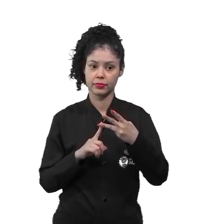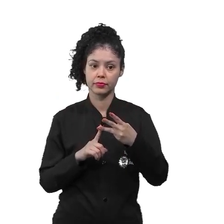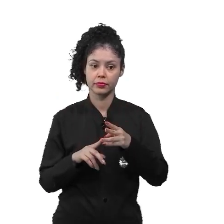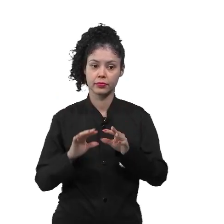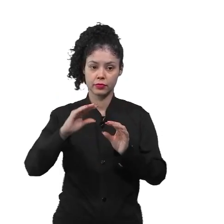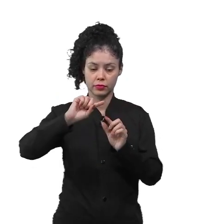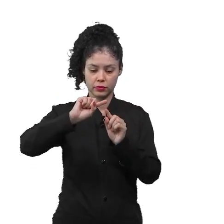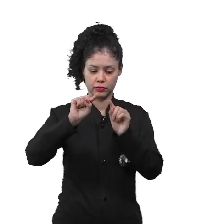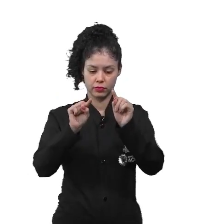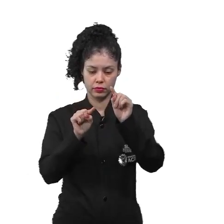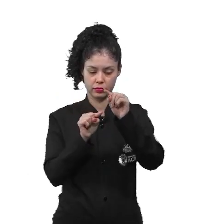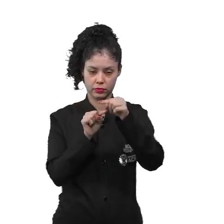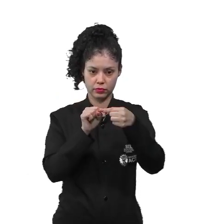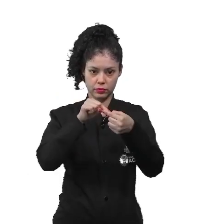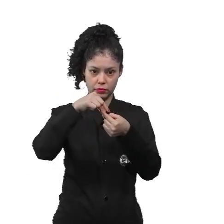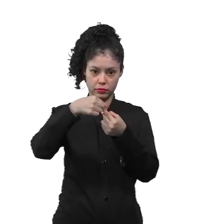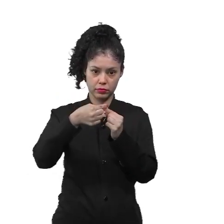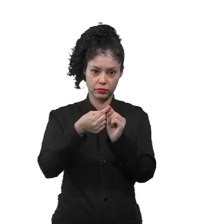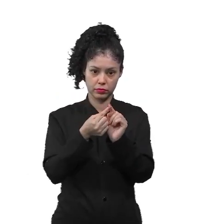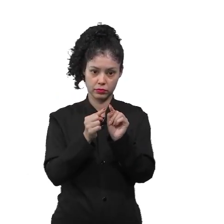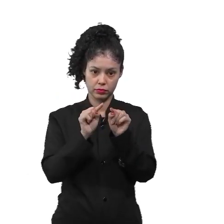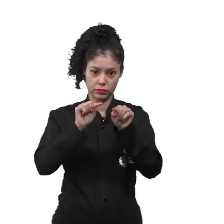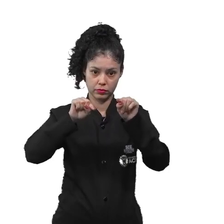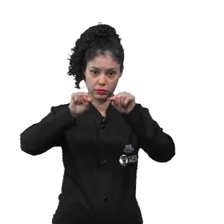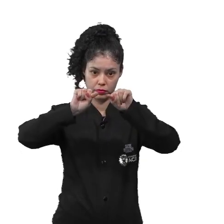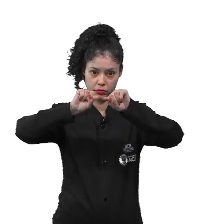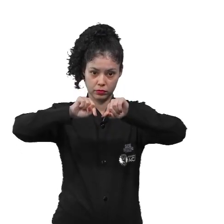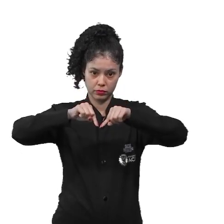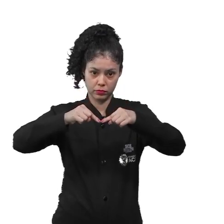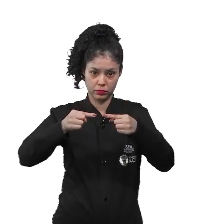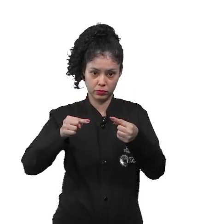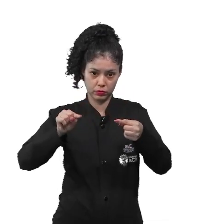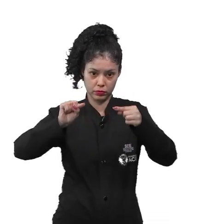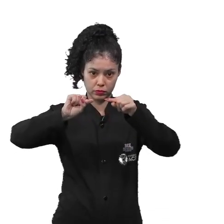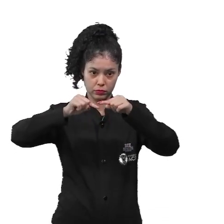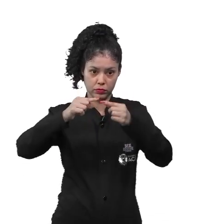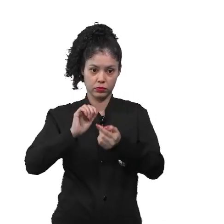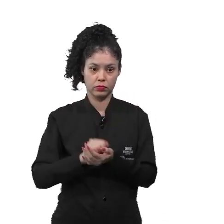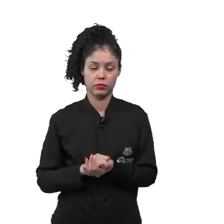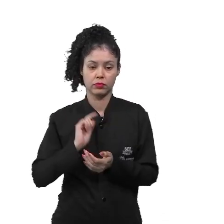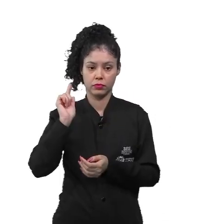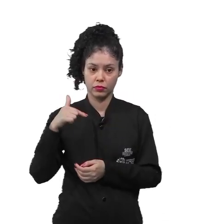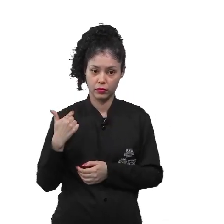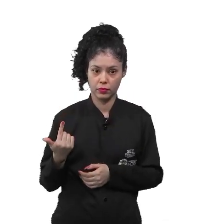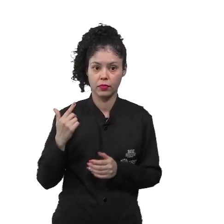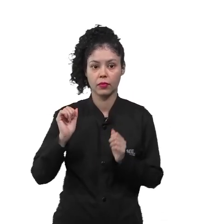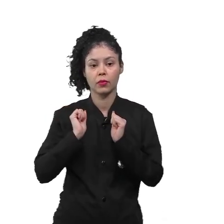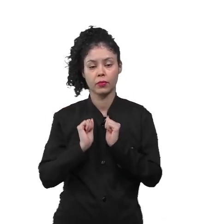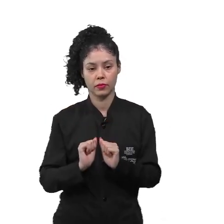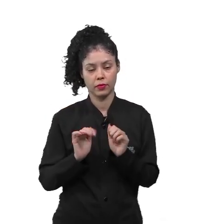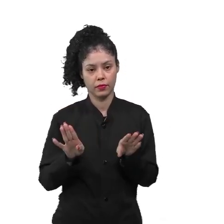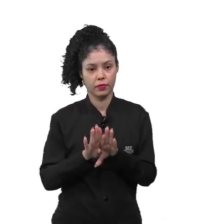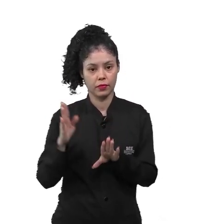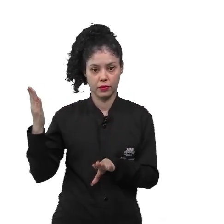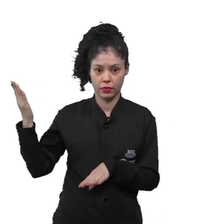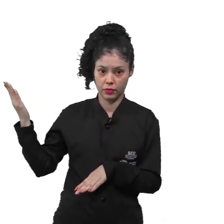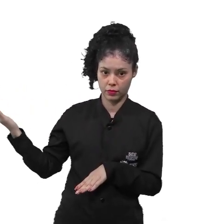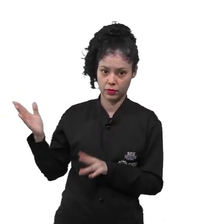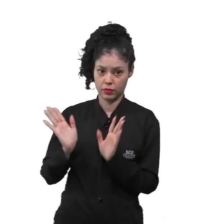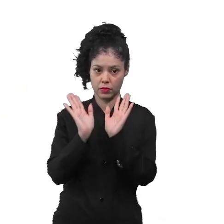ela vai se dobrar e vai ficar ali com uma forma enovelada, e depois ela pode formar essa